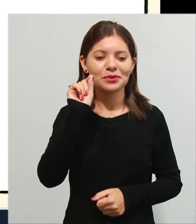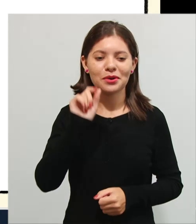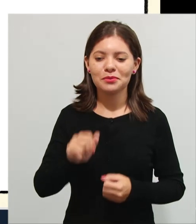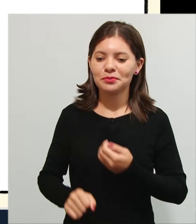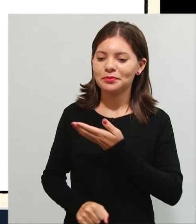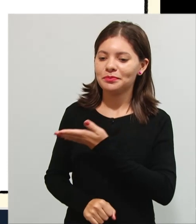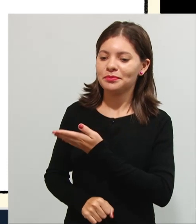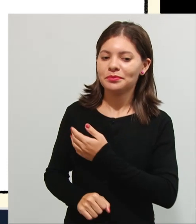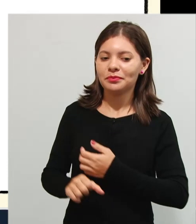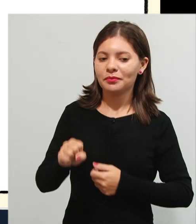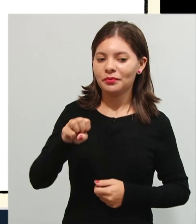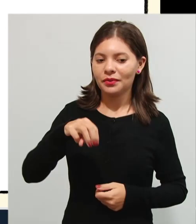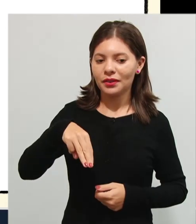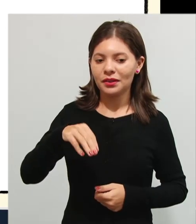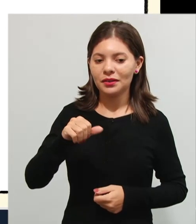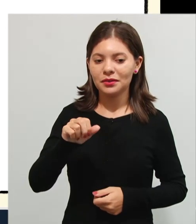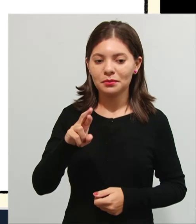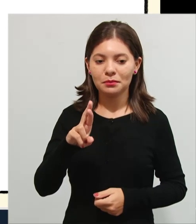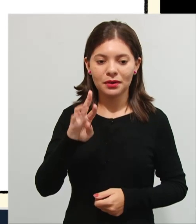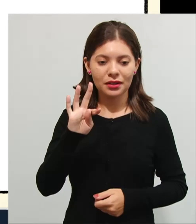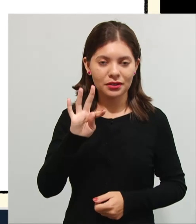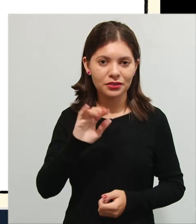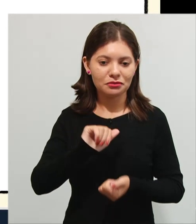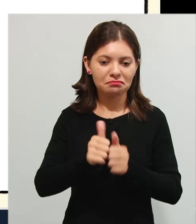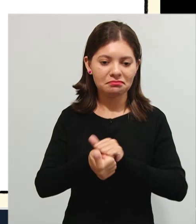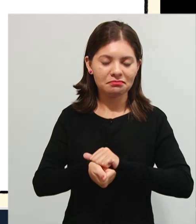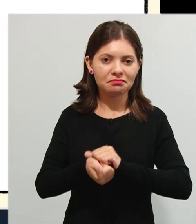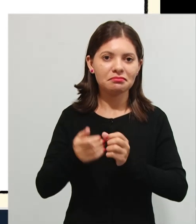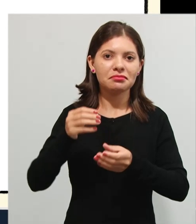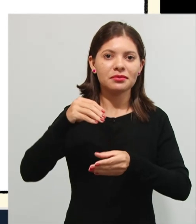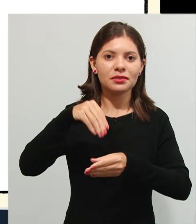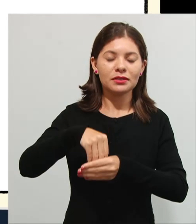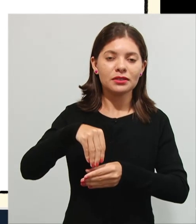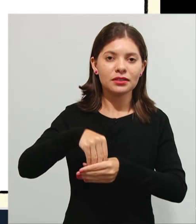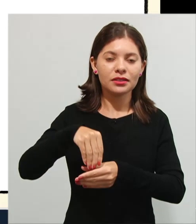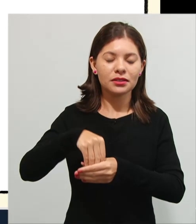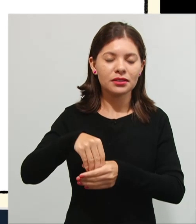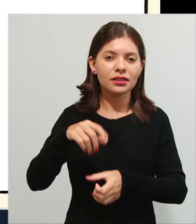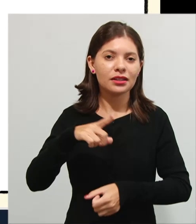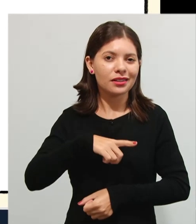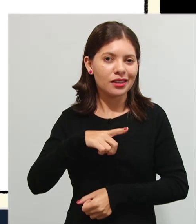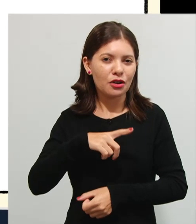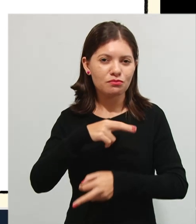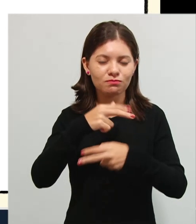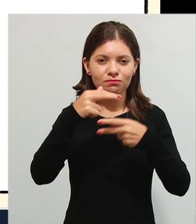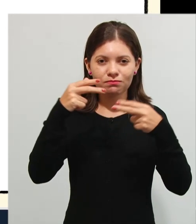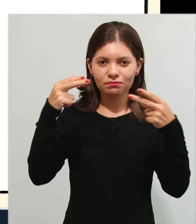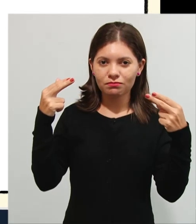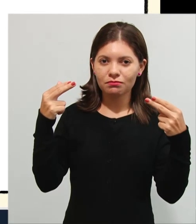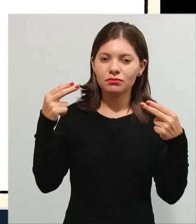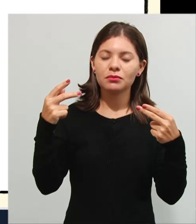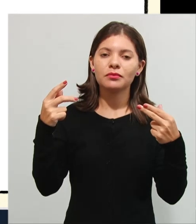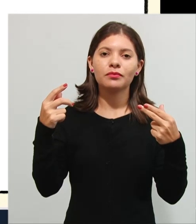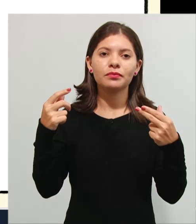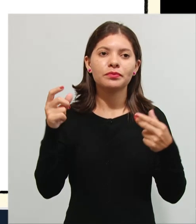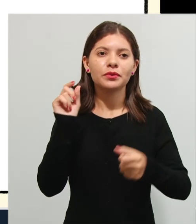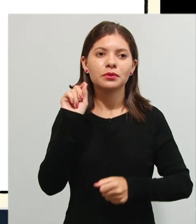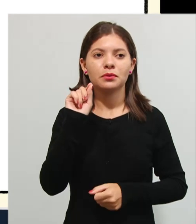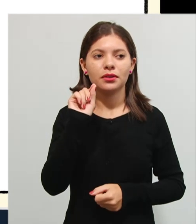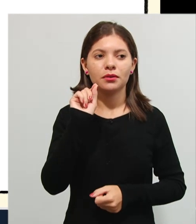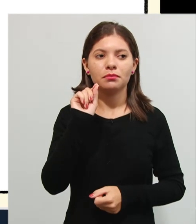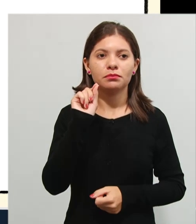Um botãozinho bem legal é o Smart Art. Então, no menuzinho Inserir Smart Art, a gente vai ter